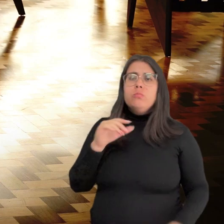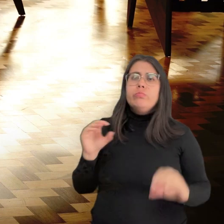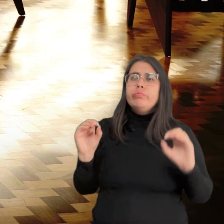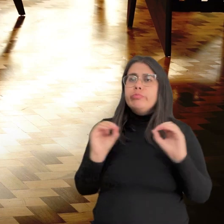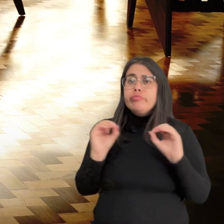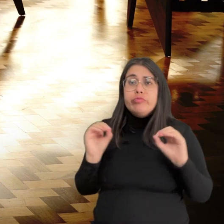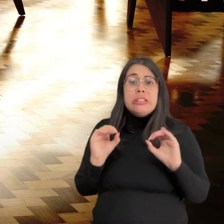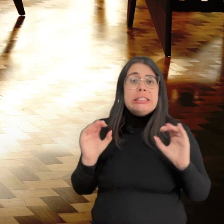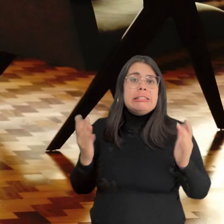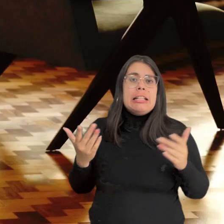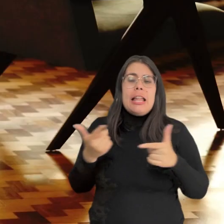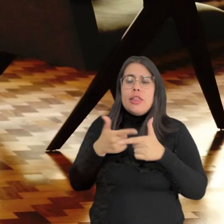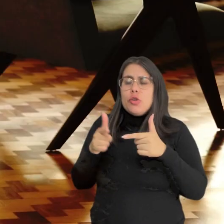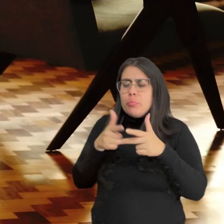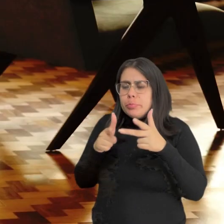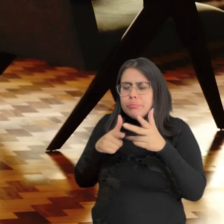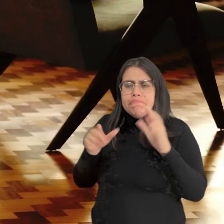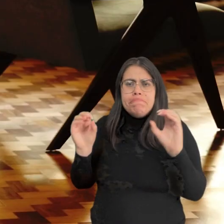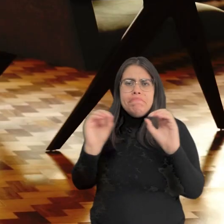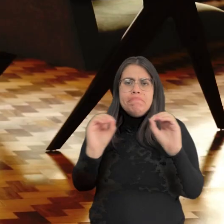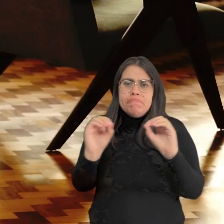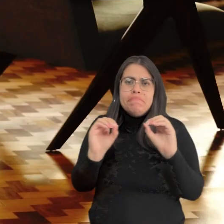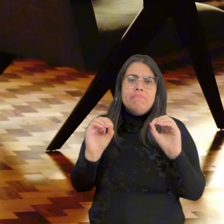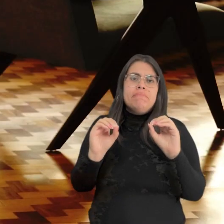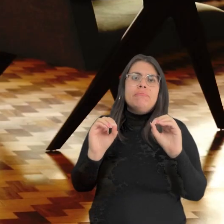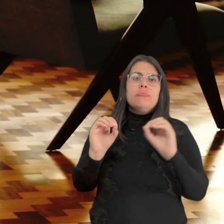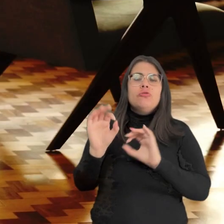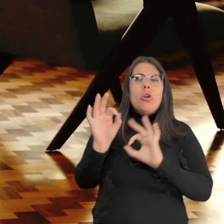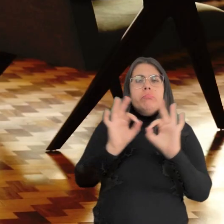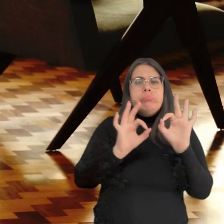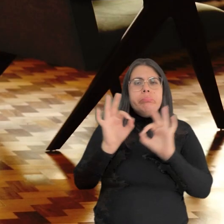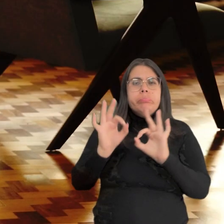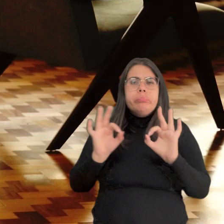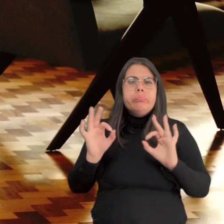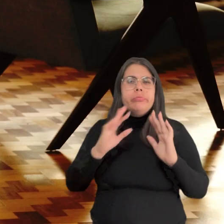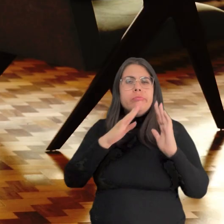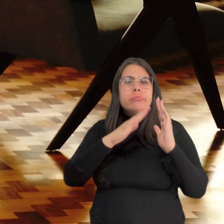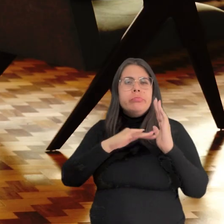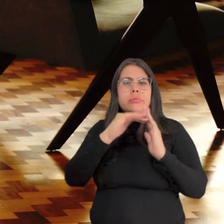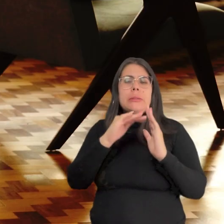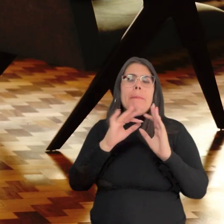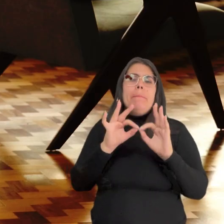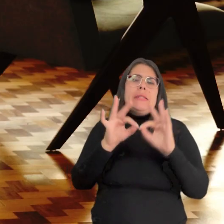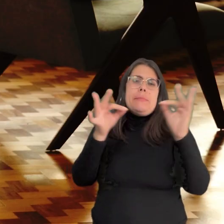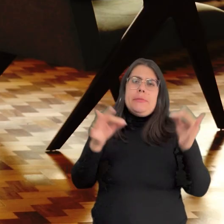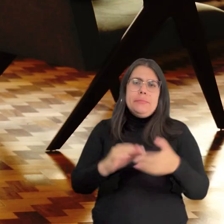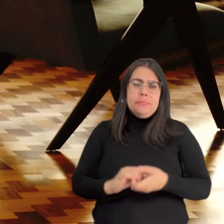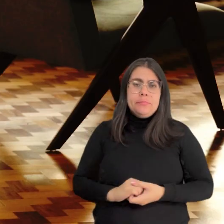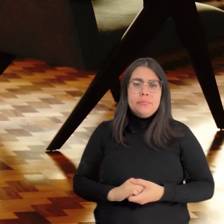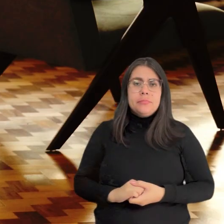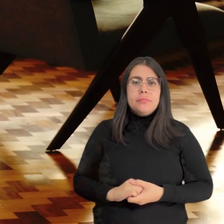pequena. Com relação a, infelizmente, Vidrotil, eu levei o